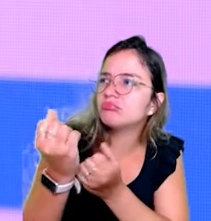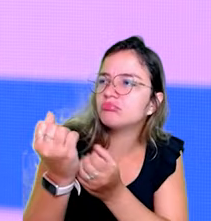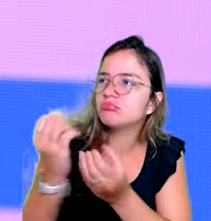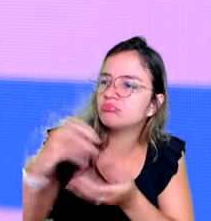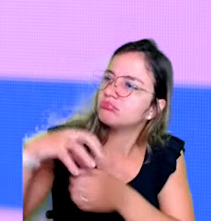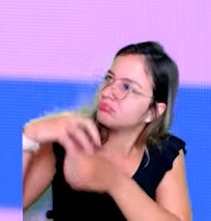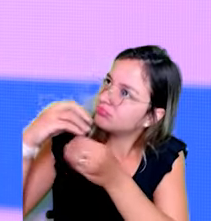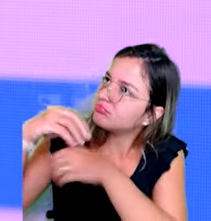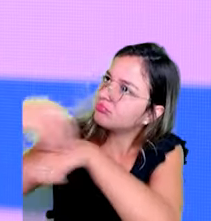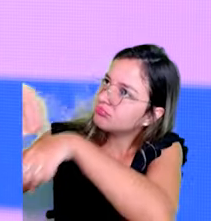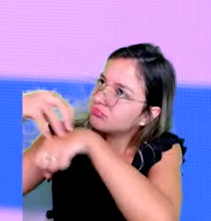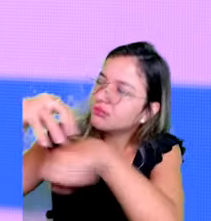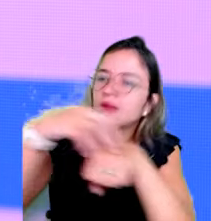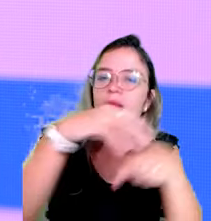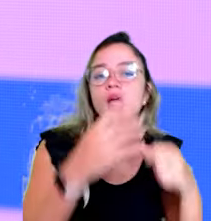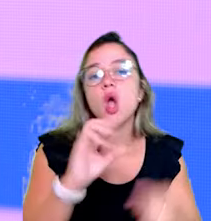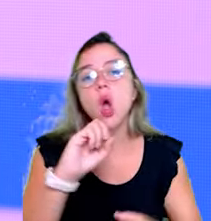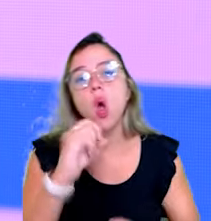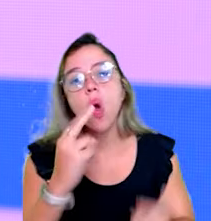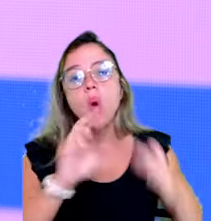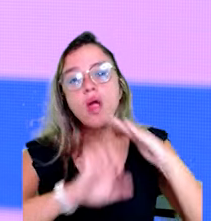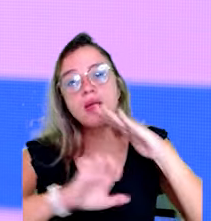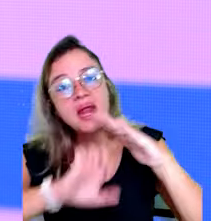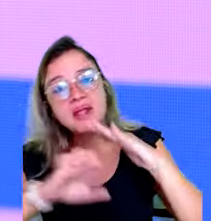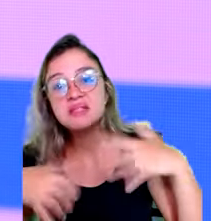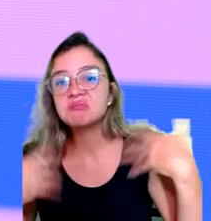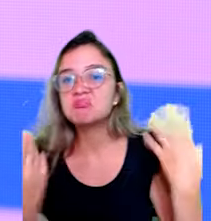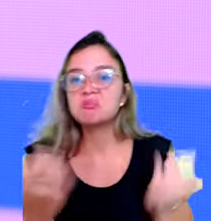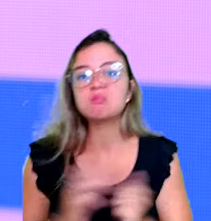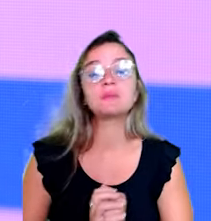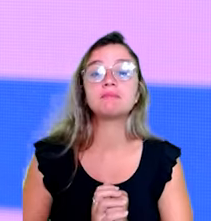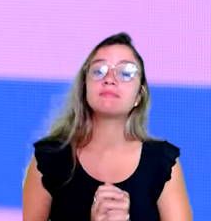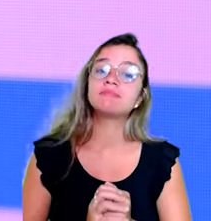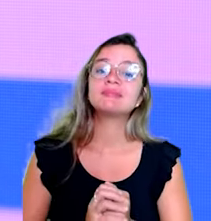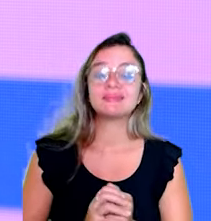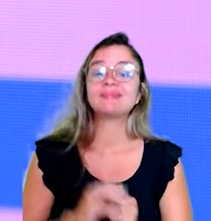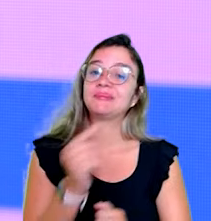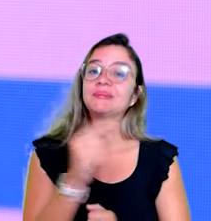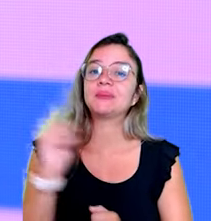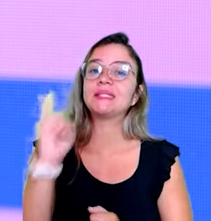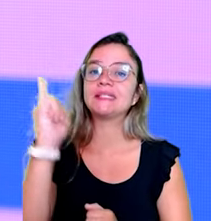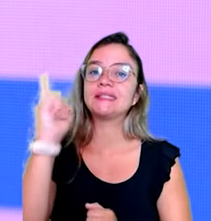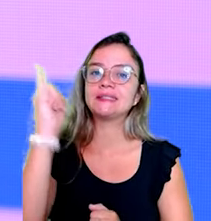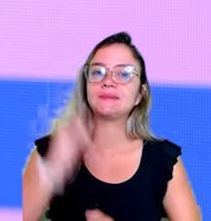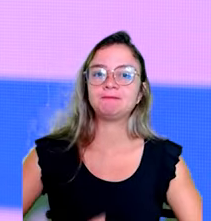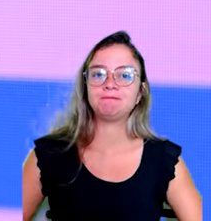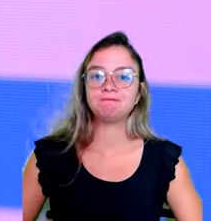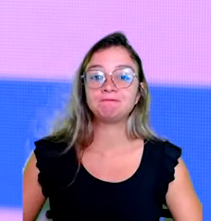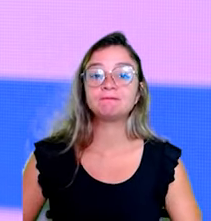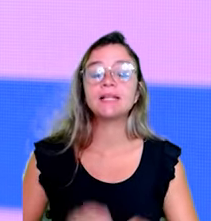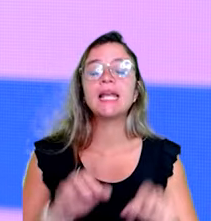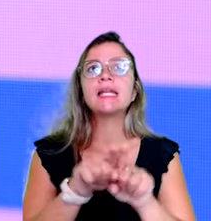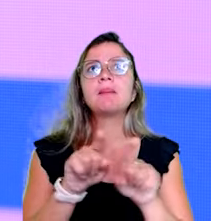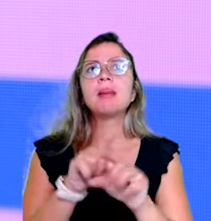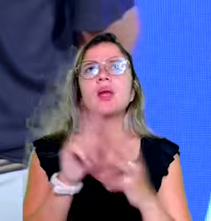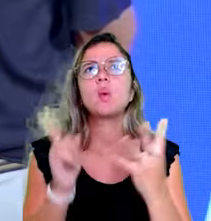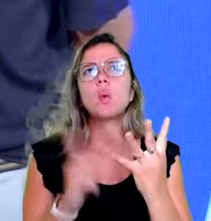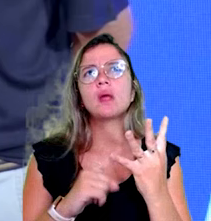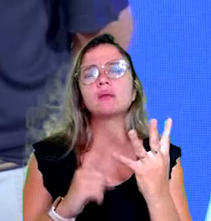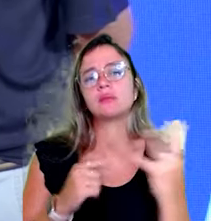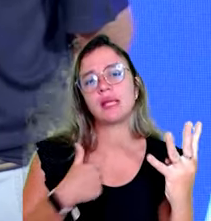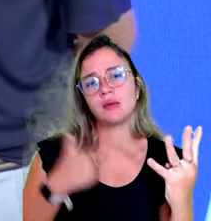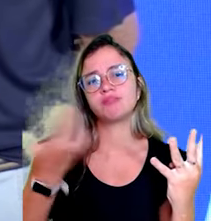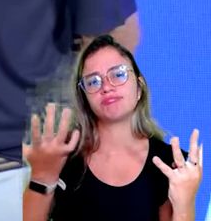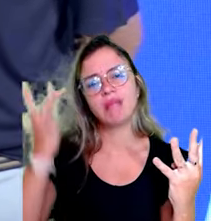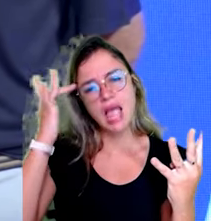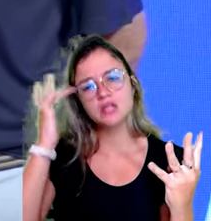e por aí vai. Então é importante que a gente ressalte esse aspecto também. Um outro aspecto que